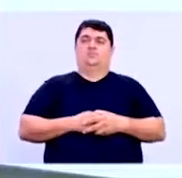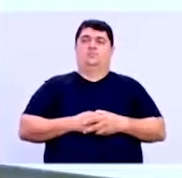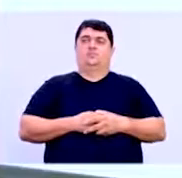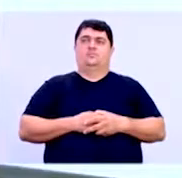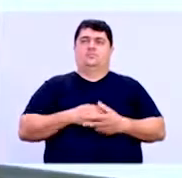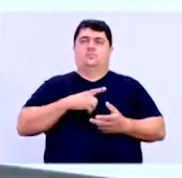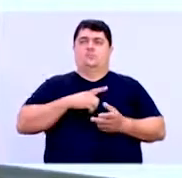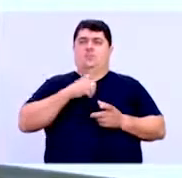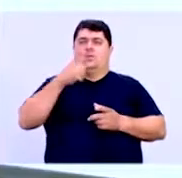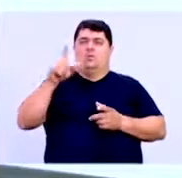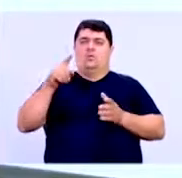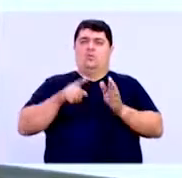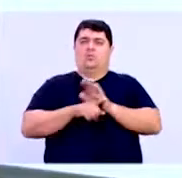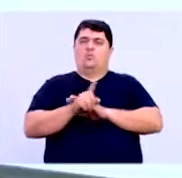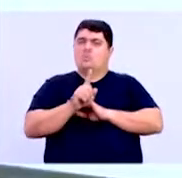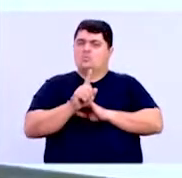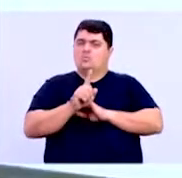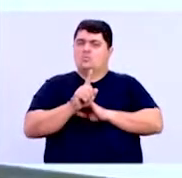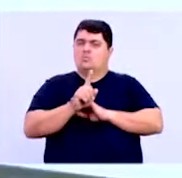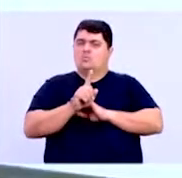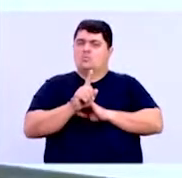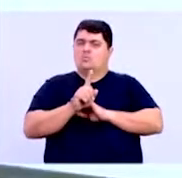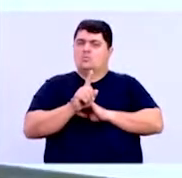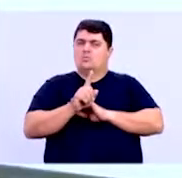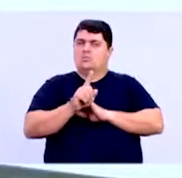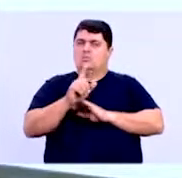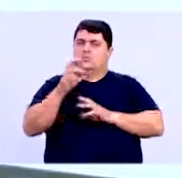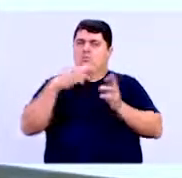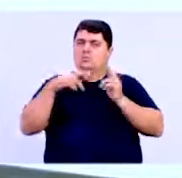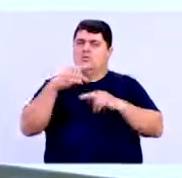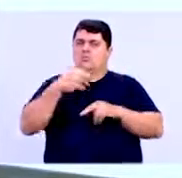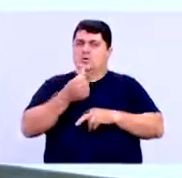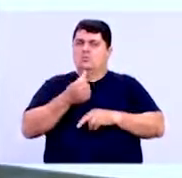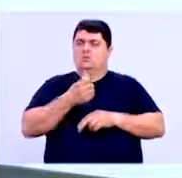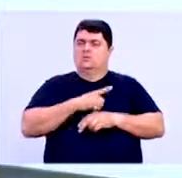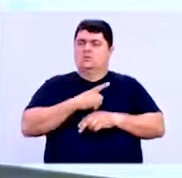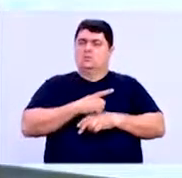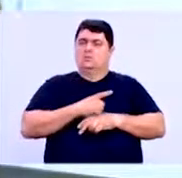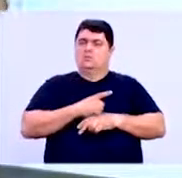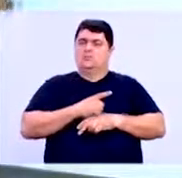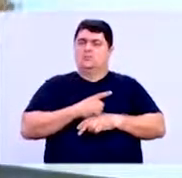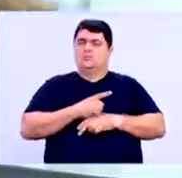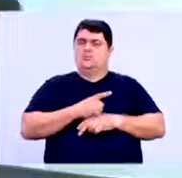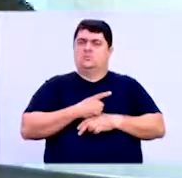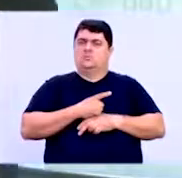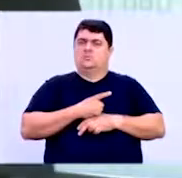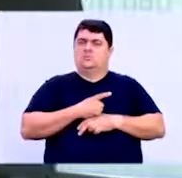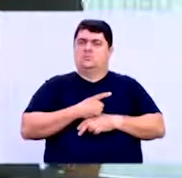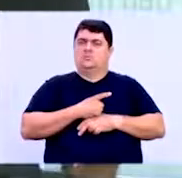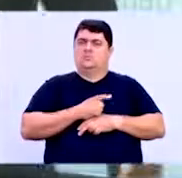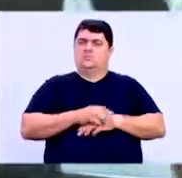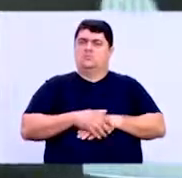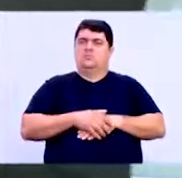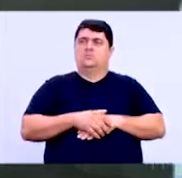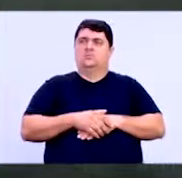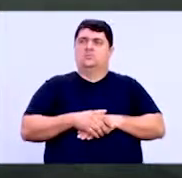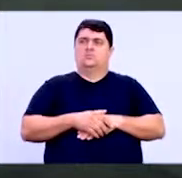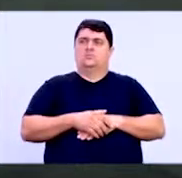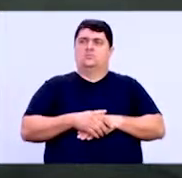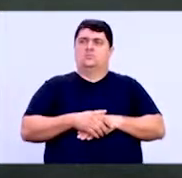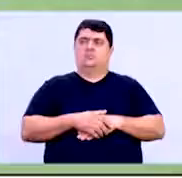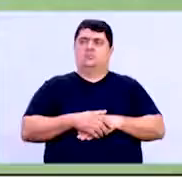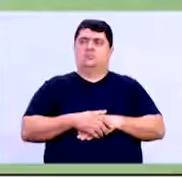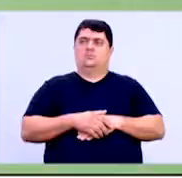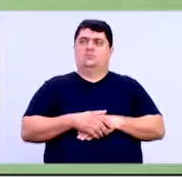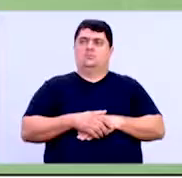alguma outra pergunta? Tem algumas respostas para a questão 6 e ficaram algumas perguntas sobre a nossa tabela. Ótimo, tranquilo. Né? Então vamos lá. O